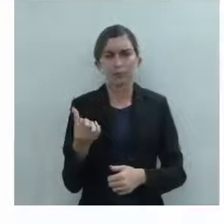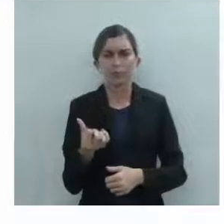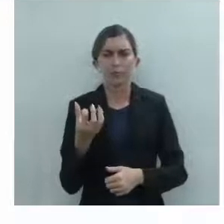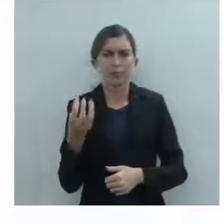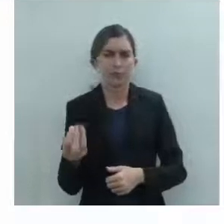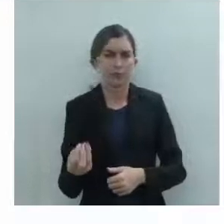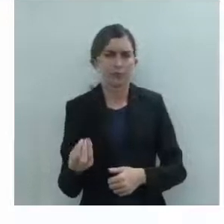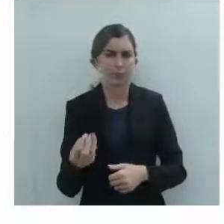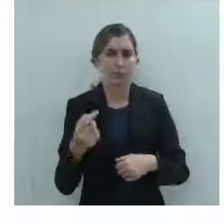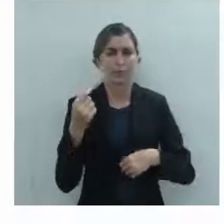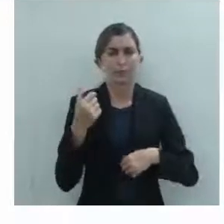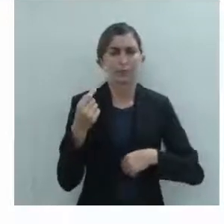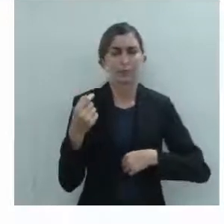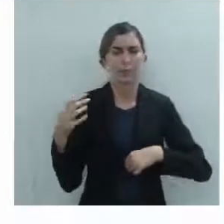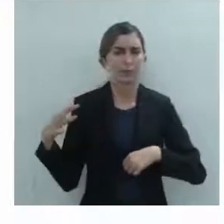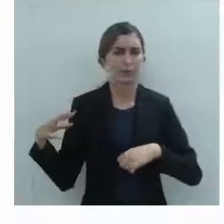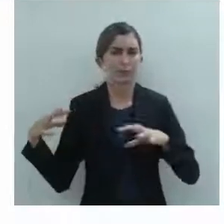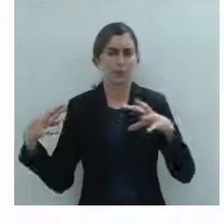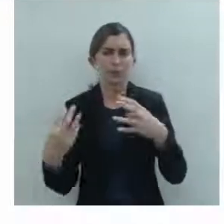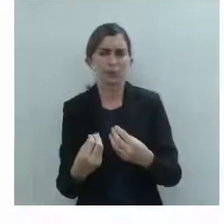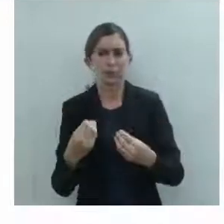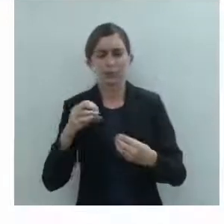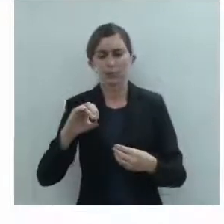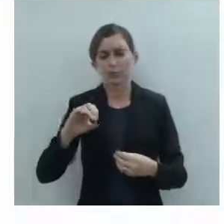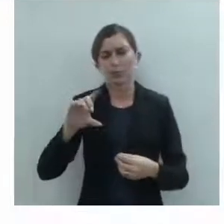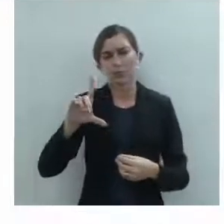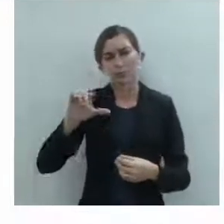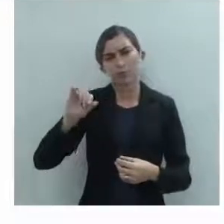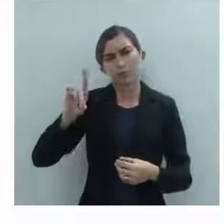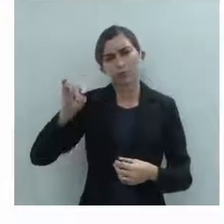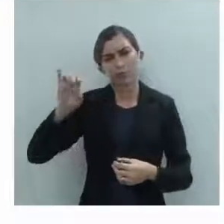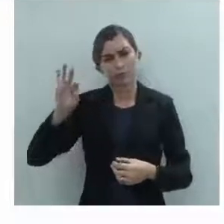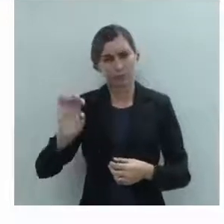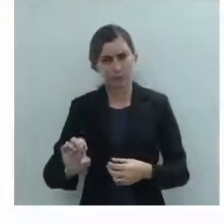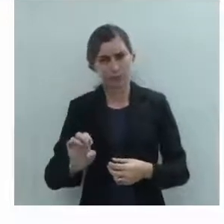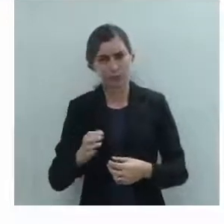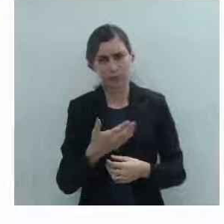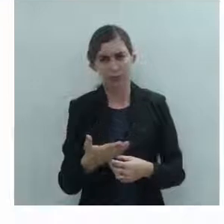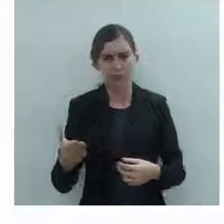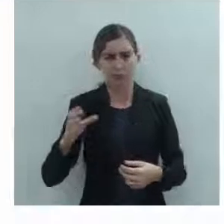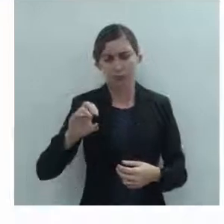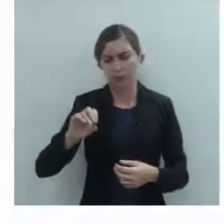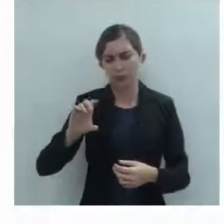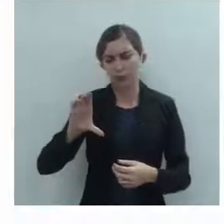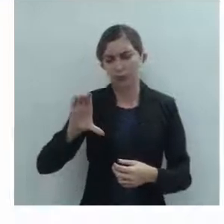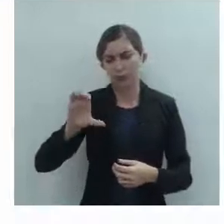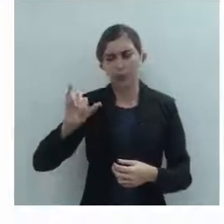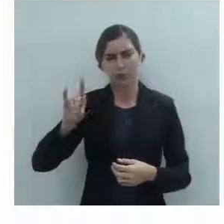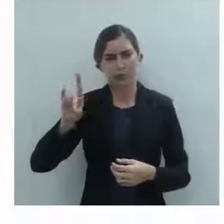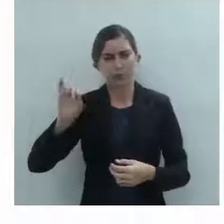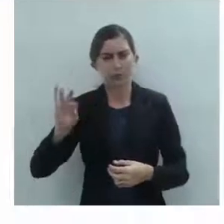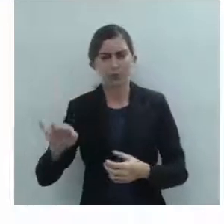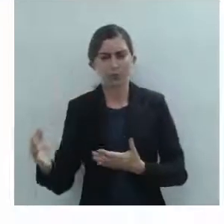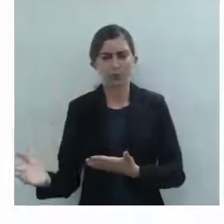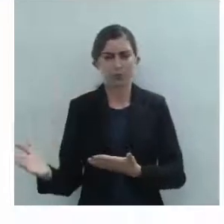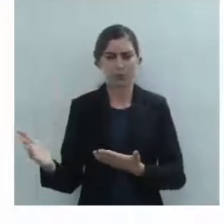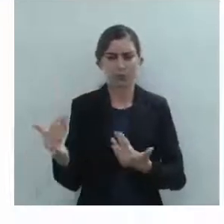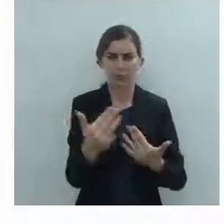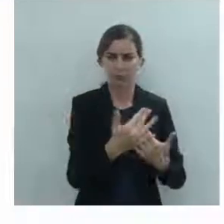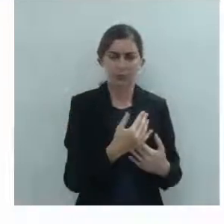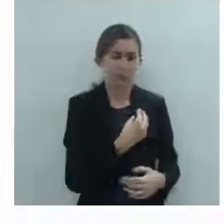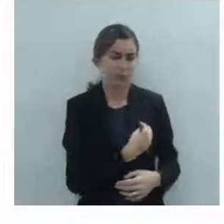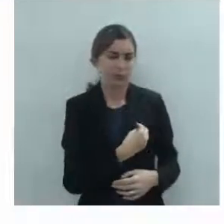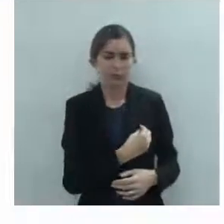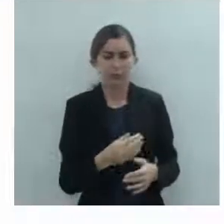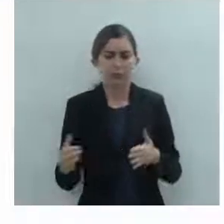exemplo em quase todo o ocidente presta bem atenção tá quase todo o acidente a juventude